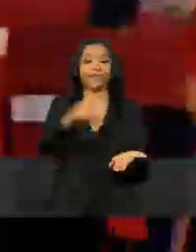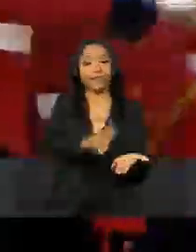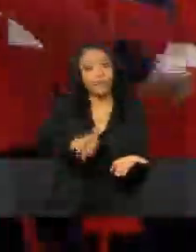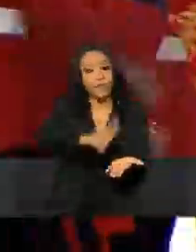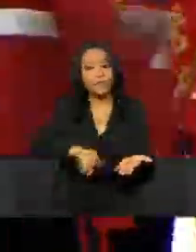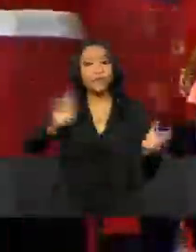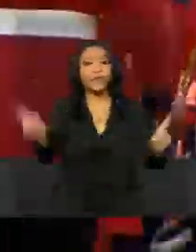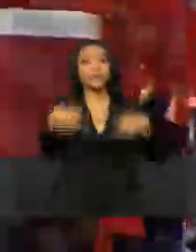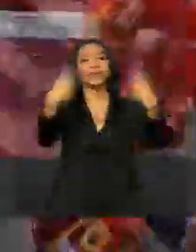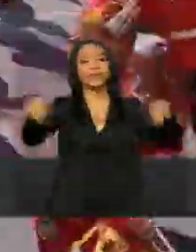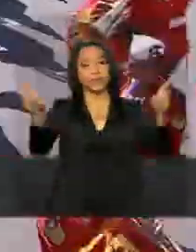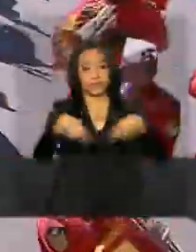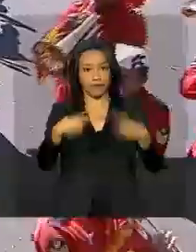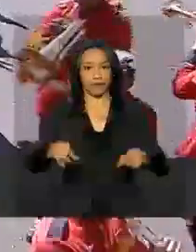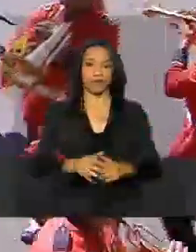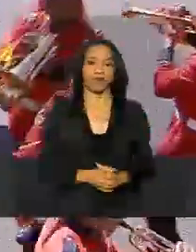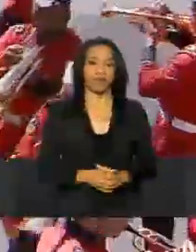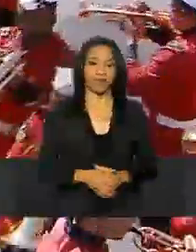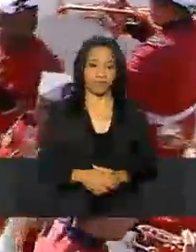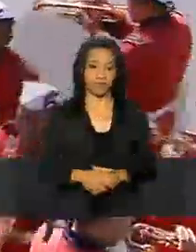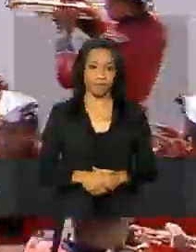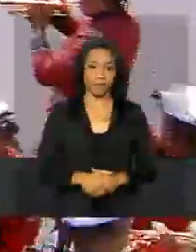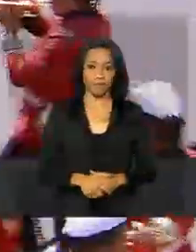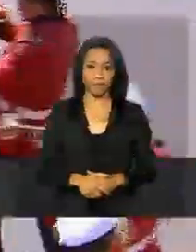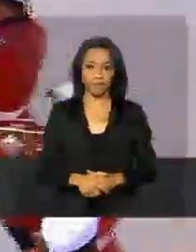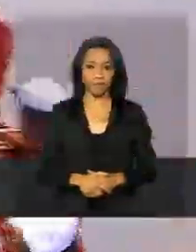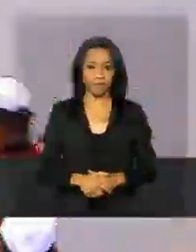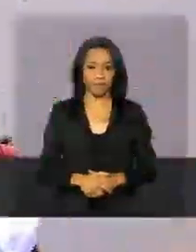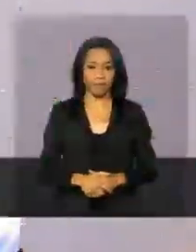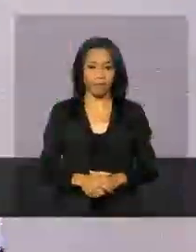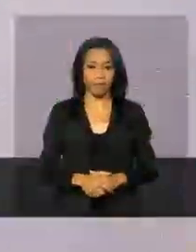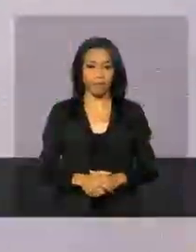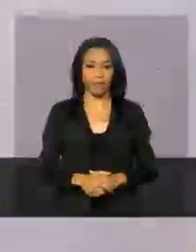Vamos ouvir um pouquinho. Olha aí o som da banda.